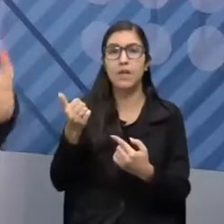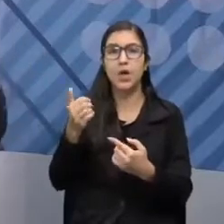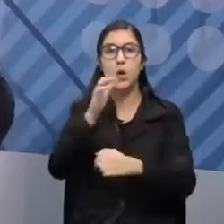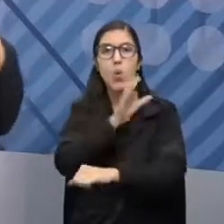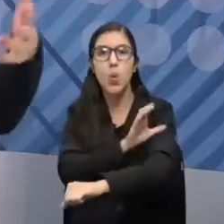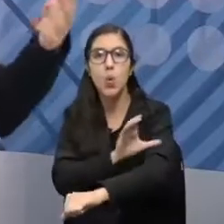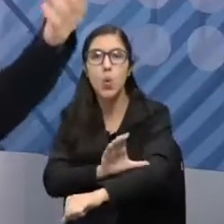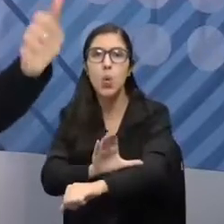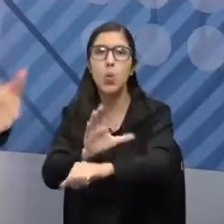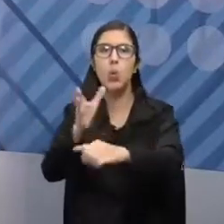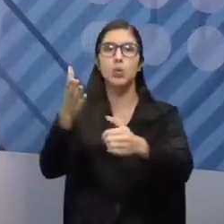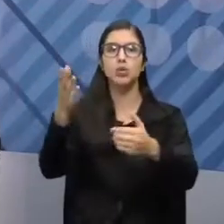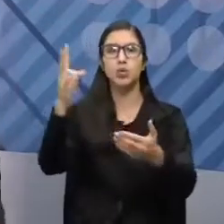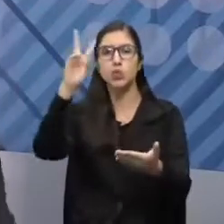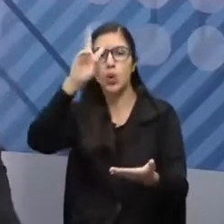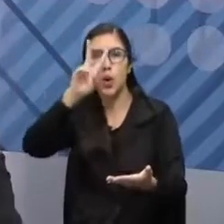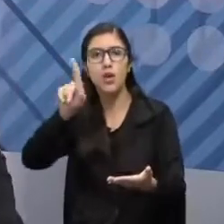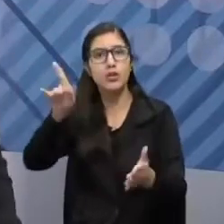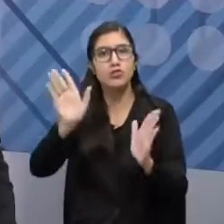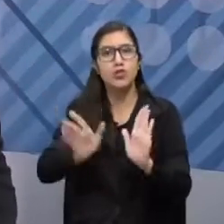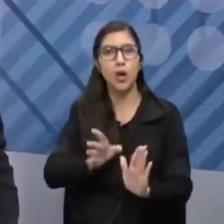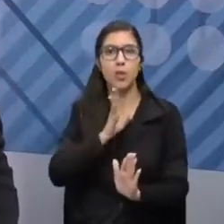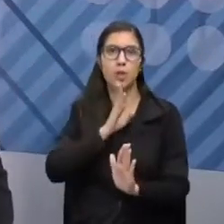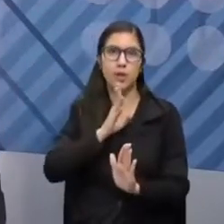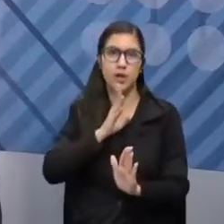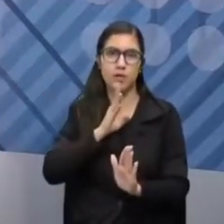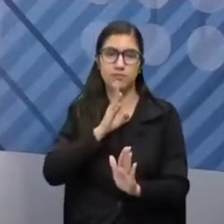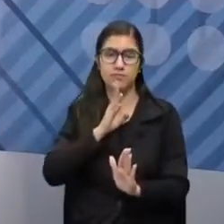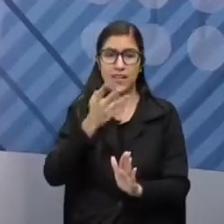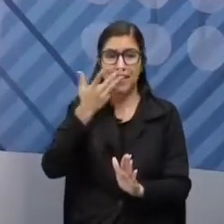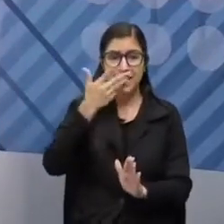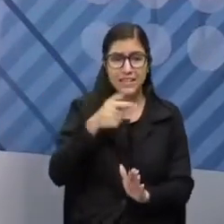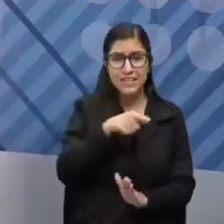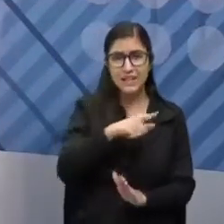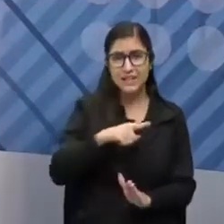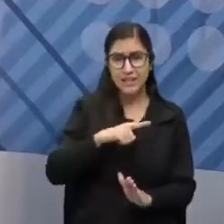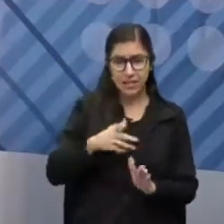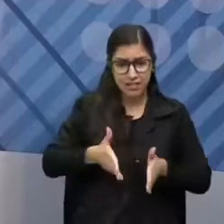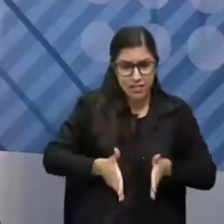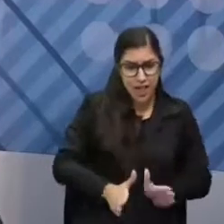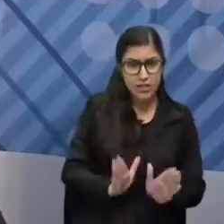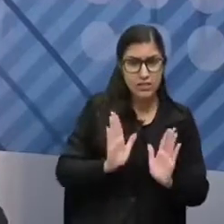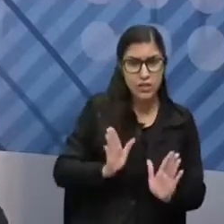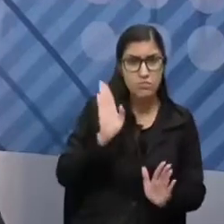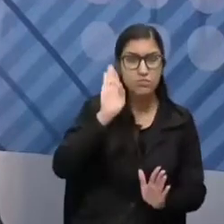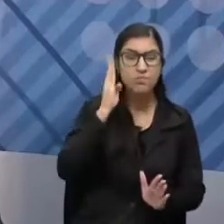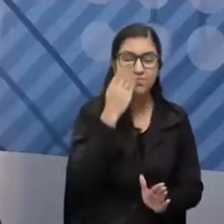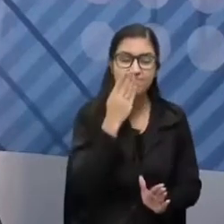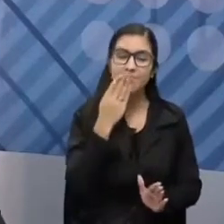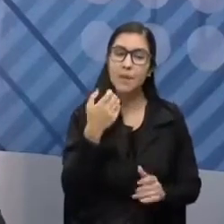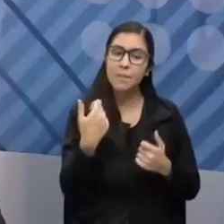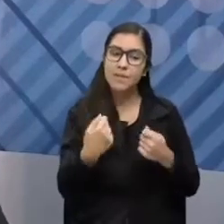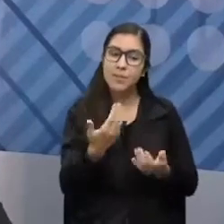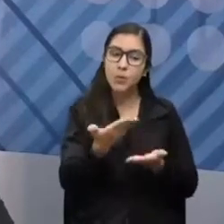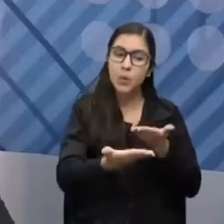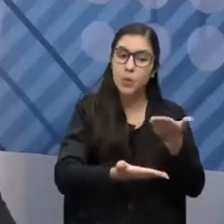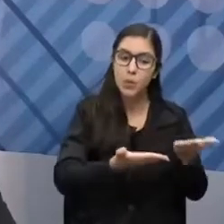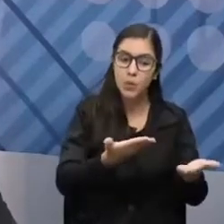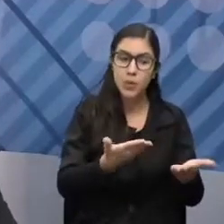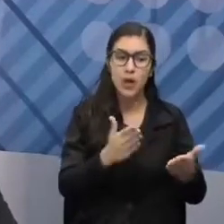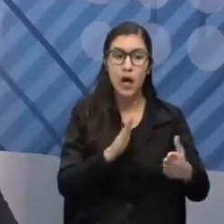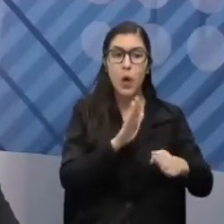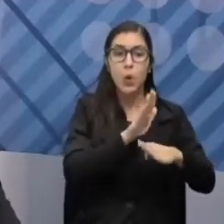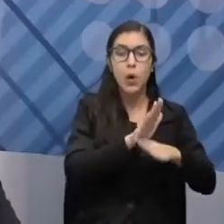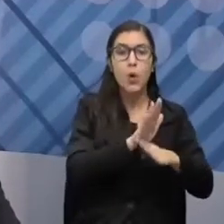culturais, históricos e culturais. A criança que nasceu com surdo-cegueira, nós vamos ter que oportunizar uma